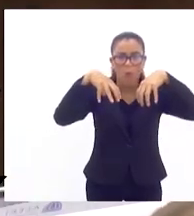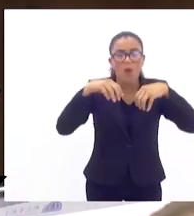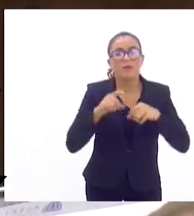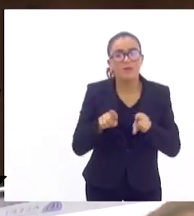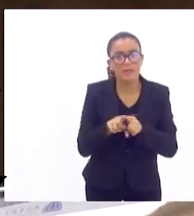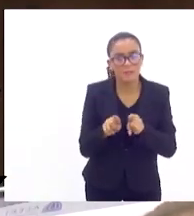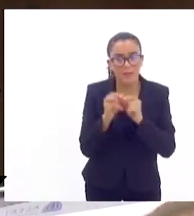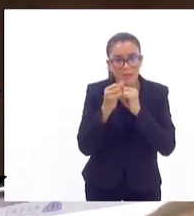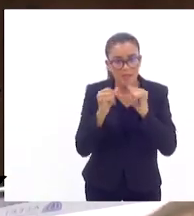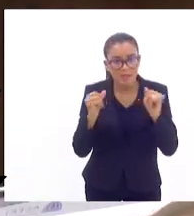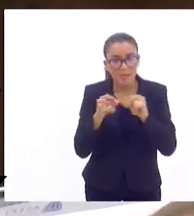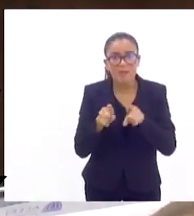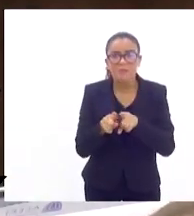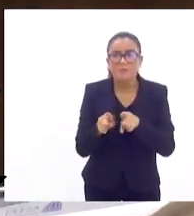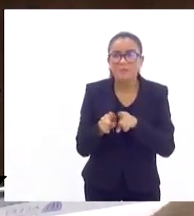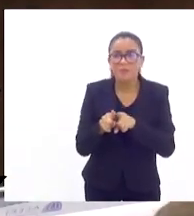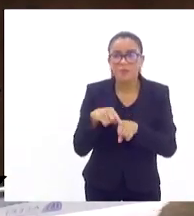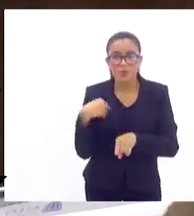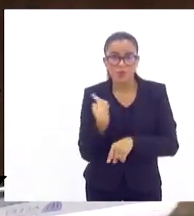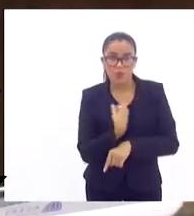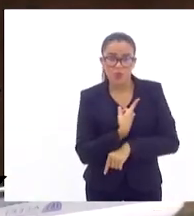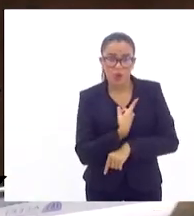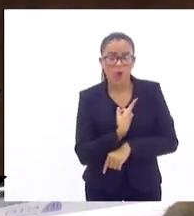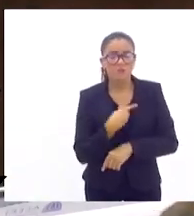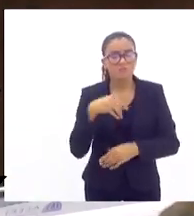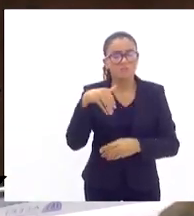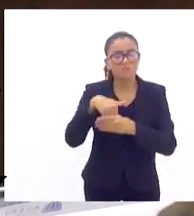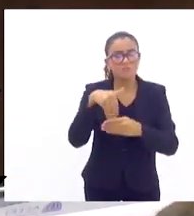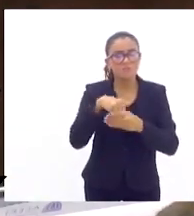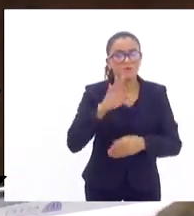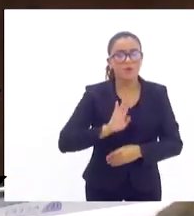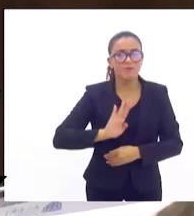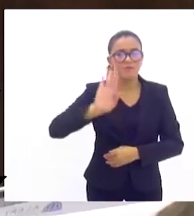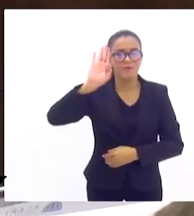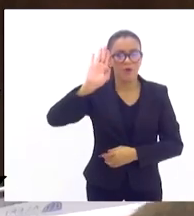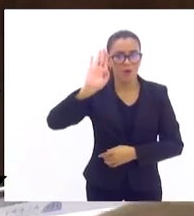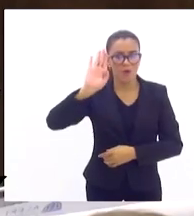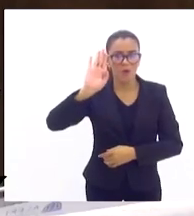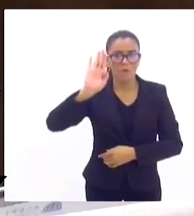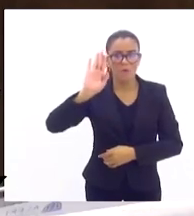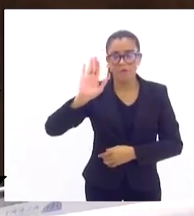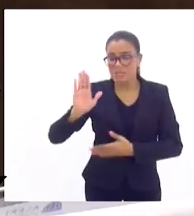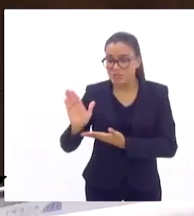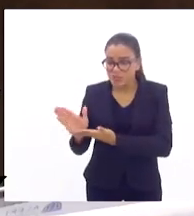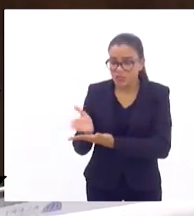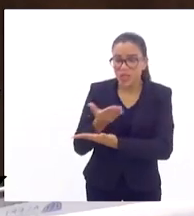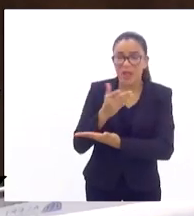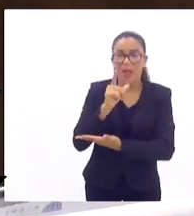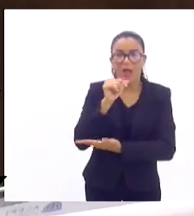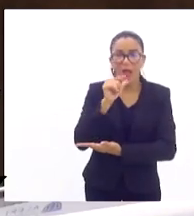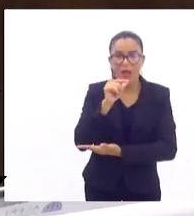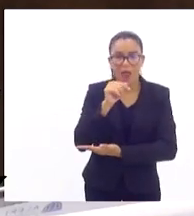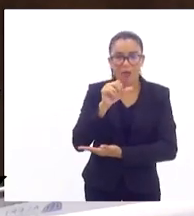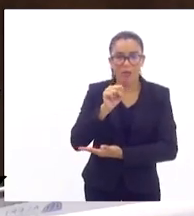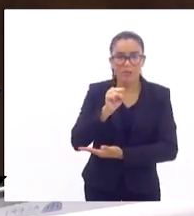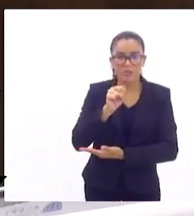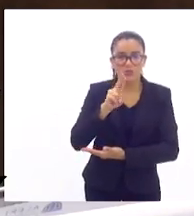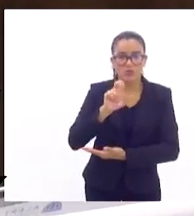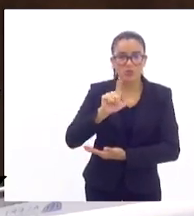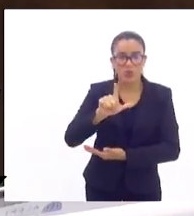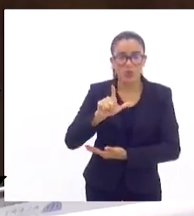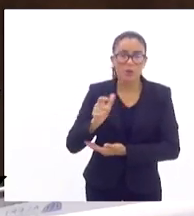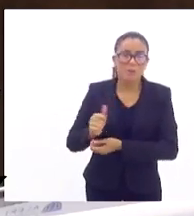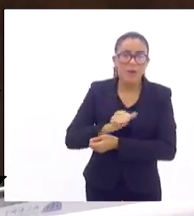época, nós votamos a favor de reduzir a vazão da Zona Sul do Rio de Janeiro para destinar para a Baixada